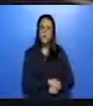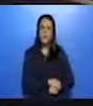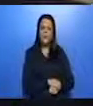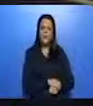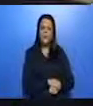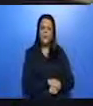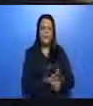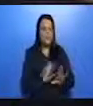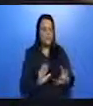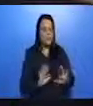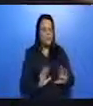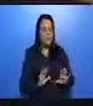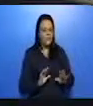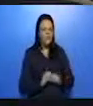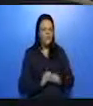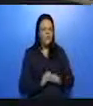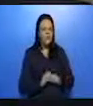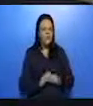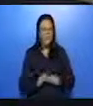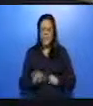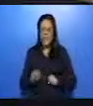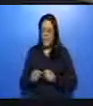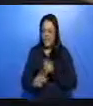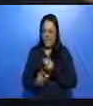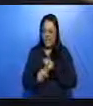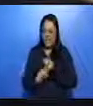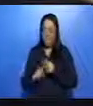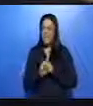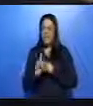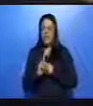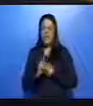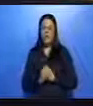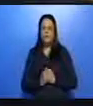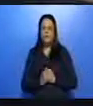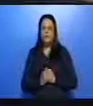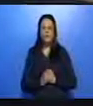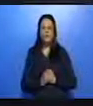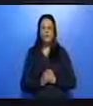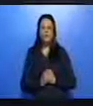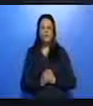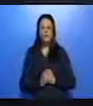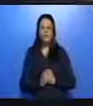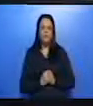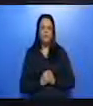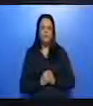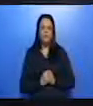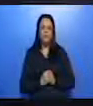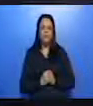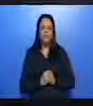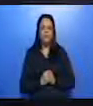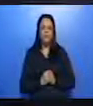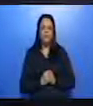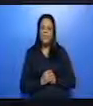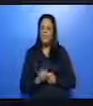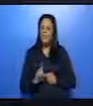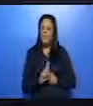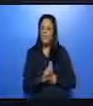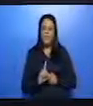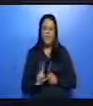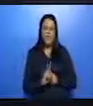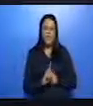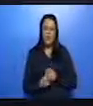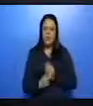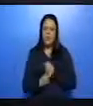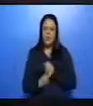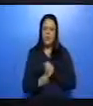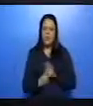quando eu falava na sala de aula para vocês, meus alunos do 9º ano, de todos os nonos? Tudo que não for nome,